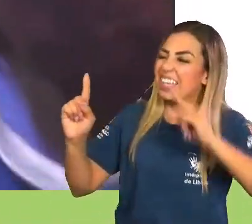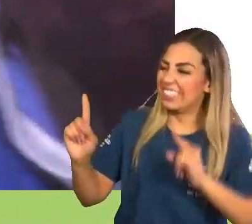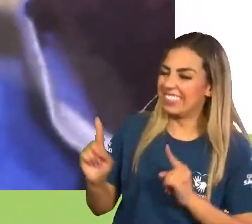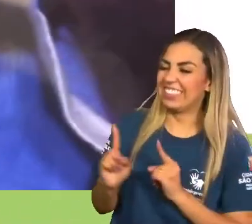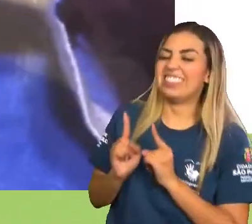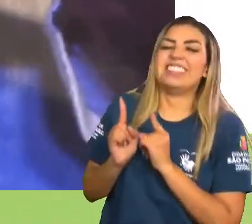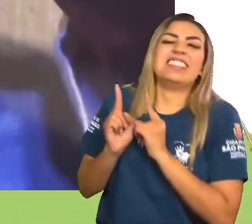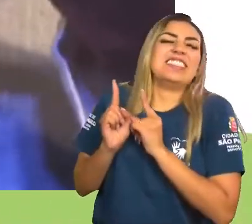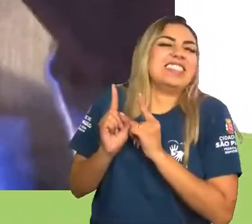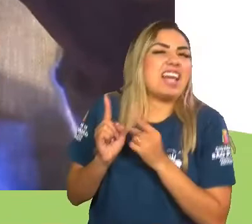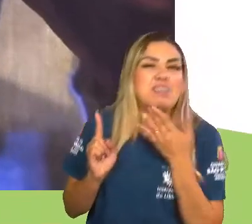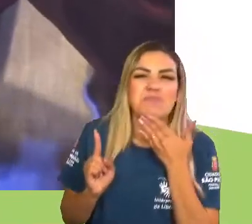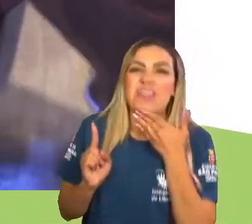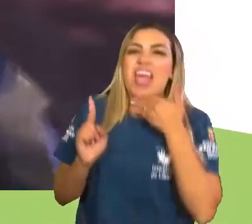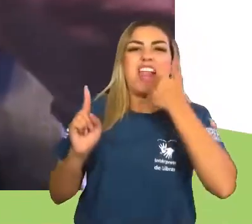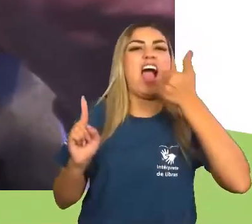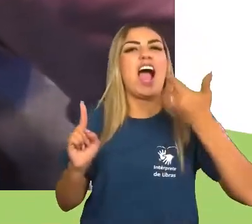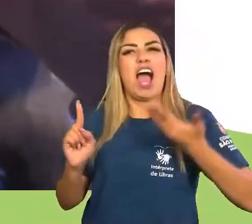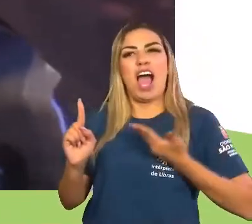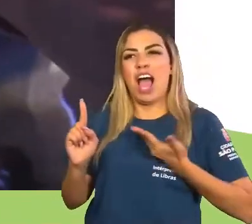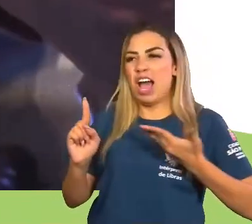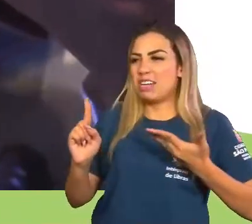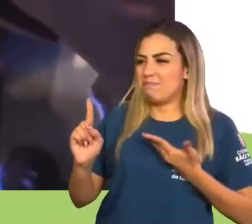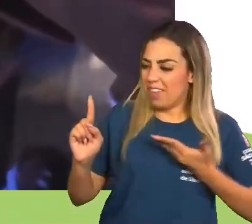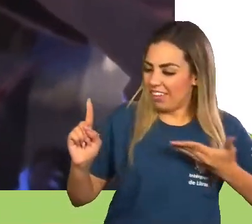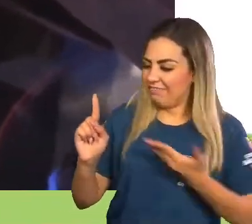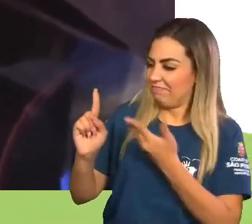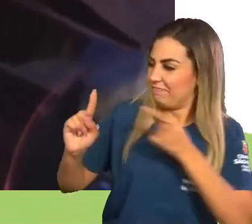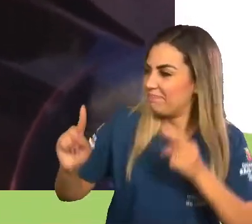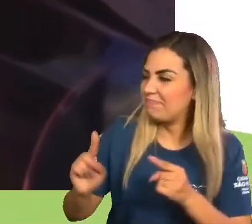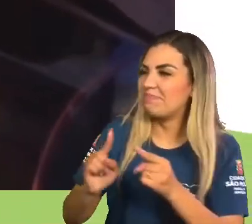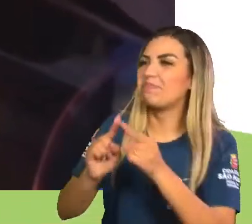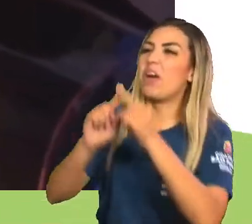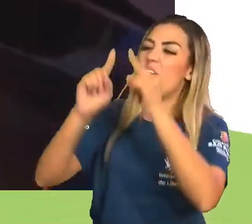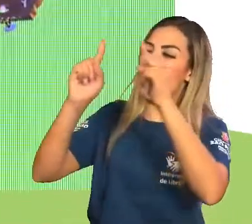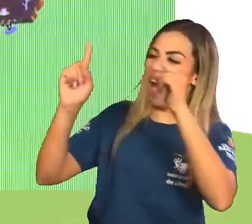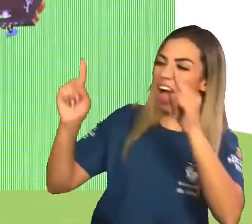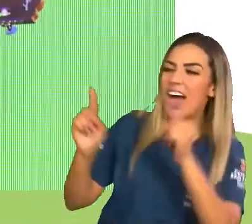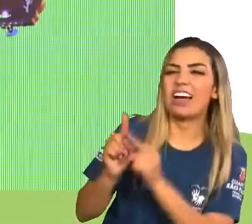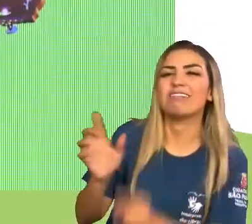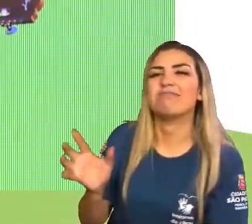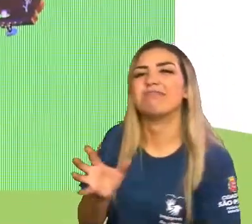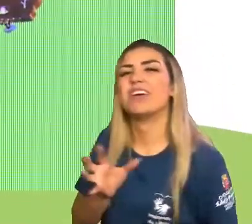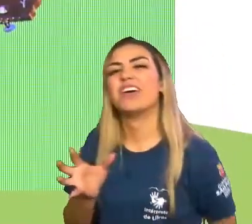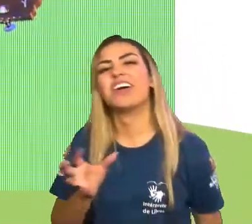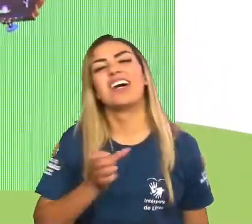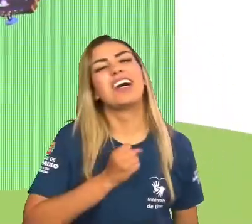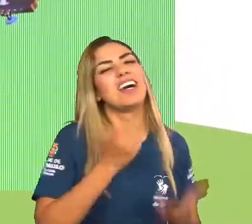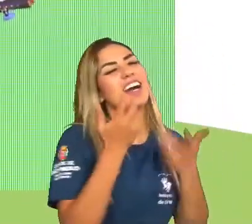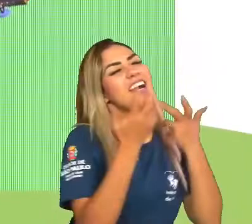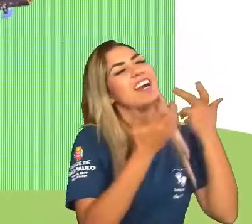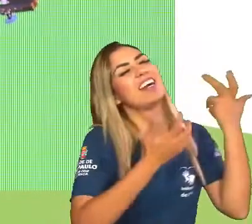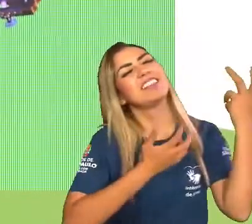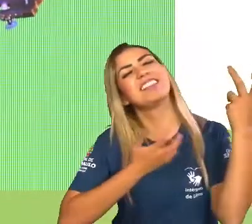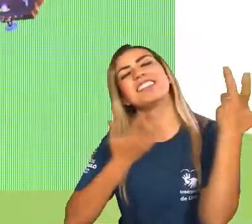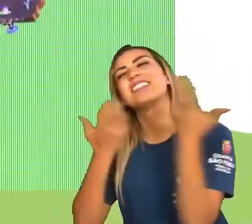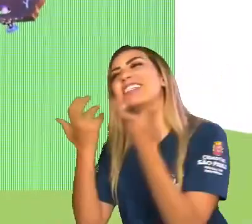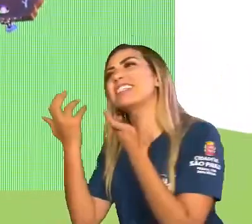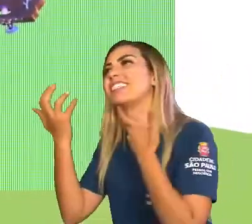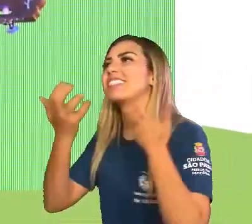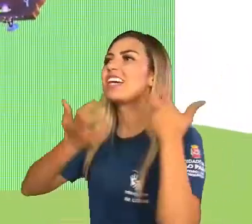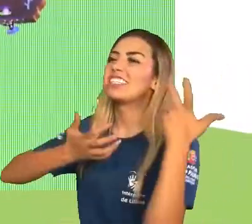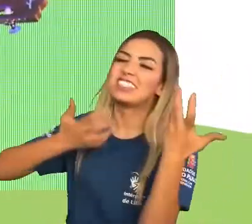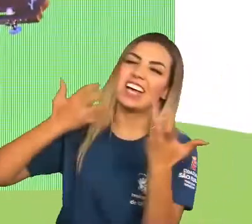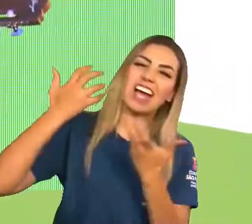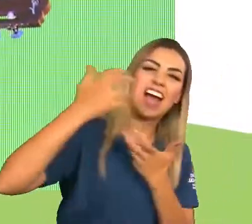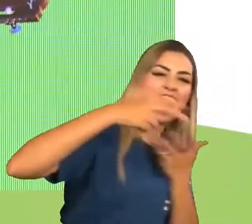E o meu melhor amigo é o meu amor. E a gente canta, e a